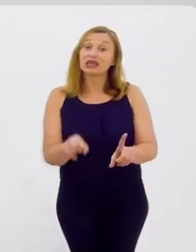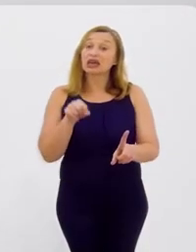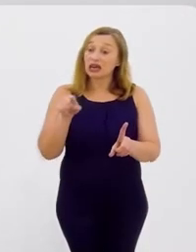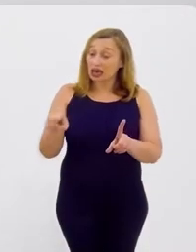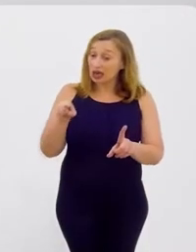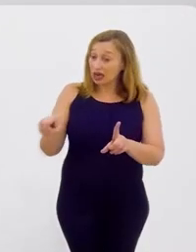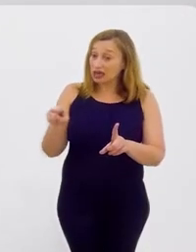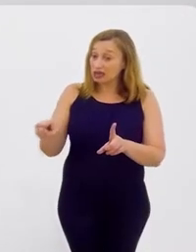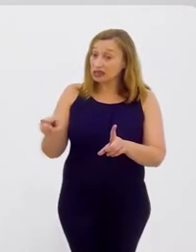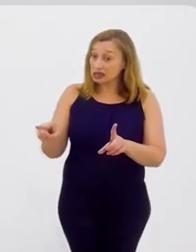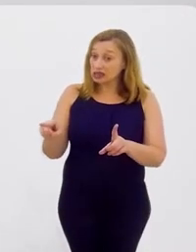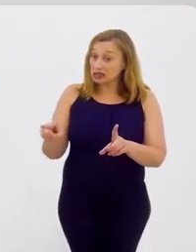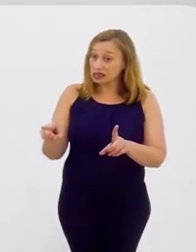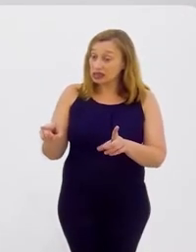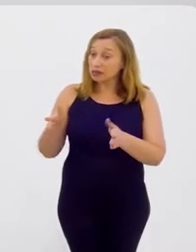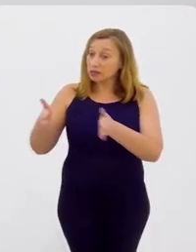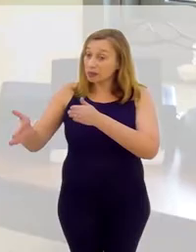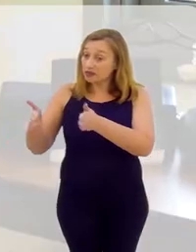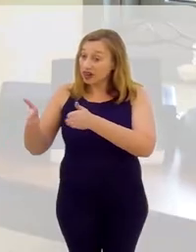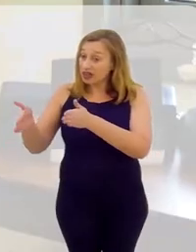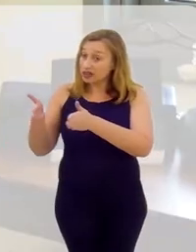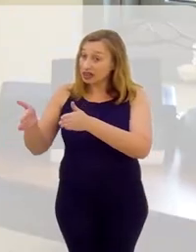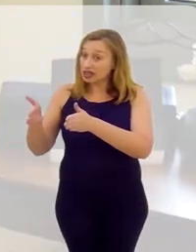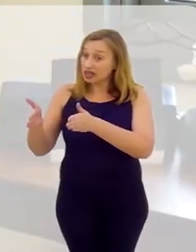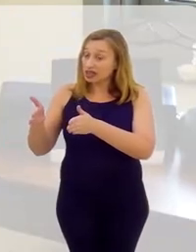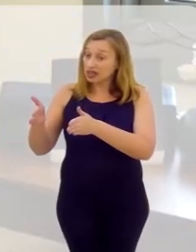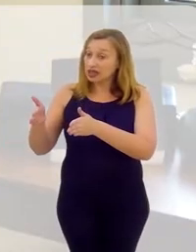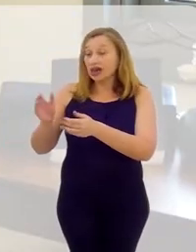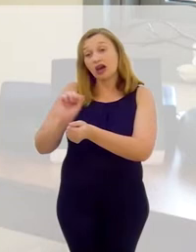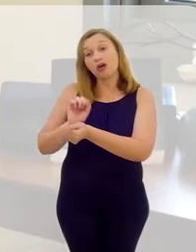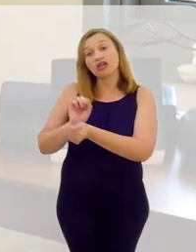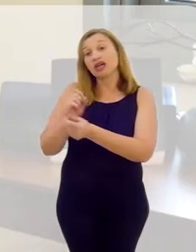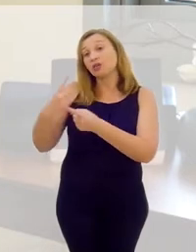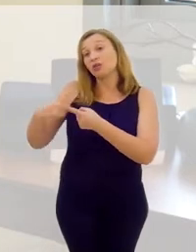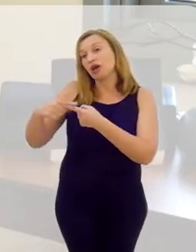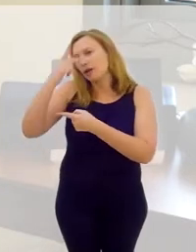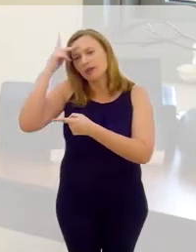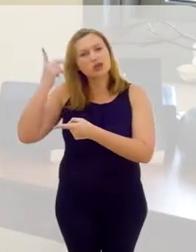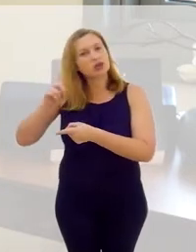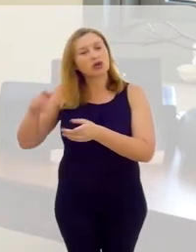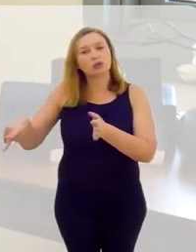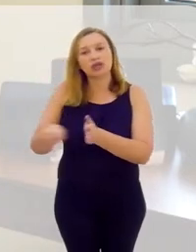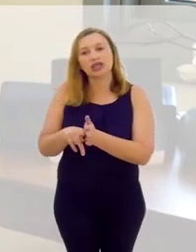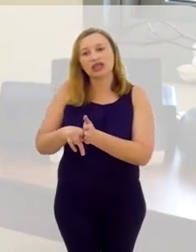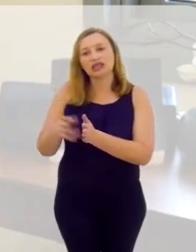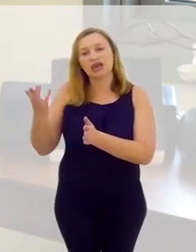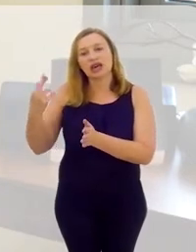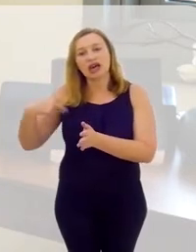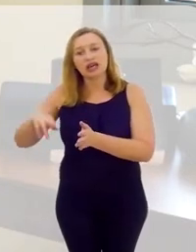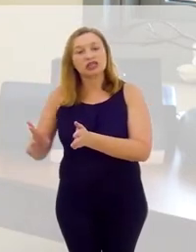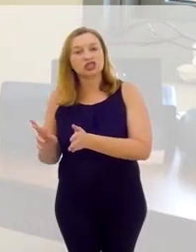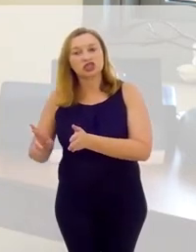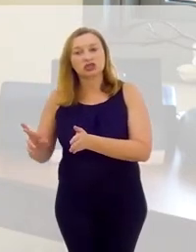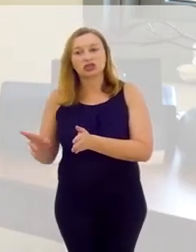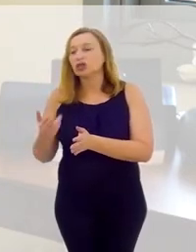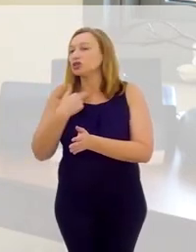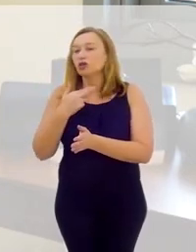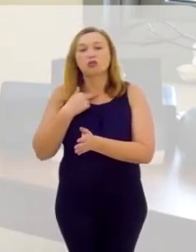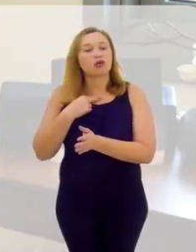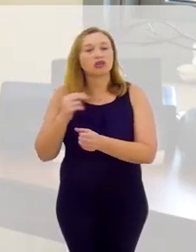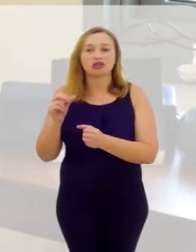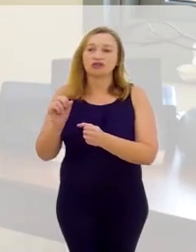Certo. Só que esse ponto, essa ordenança, ela então é adiada. né, porque a pessoa não é membro, o